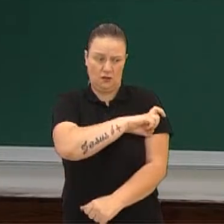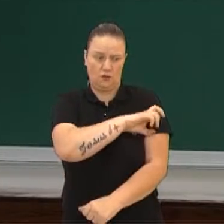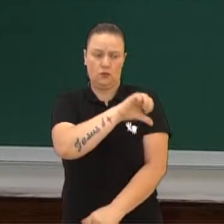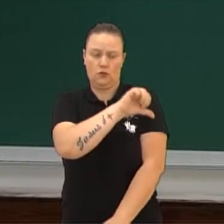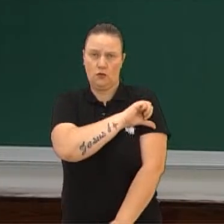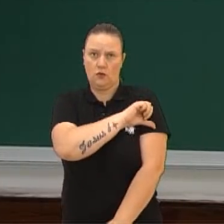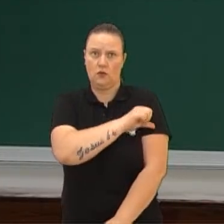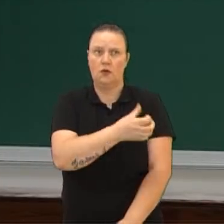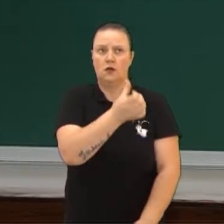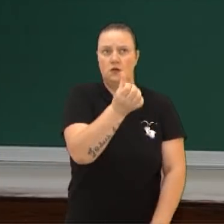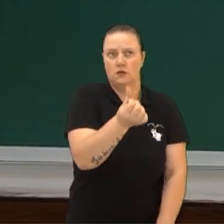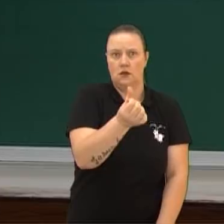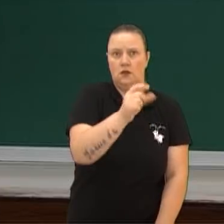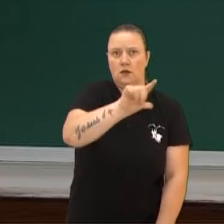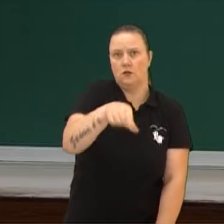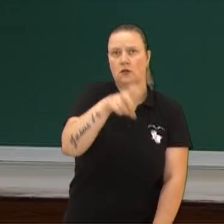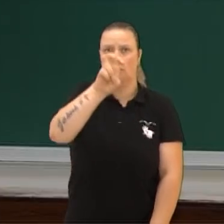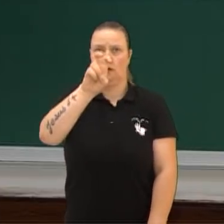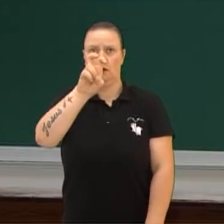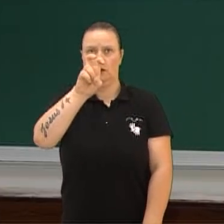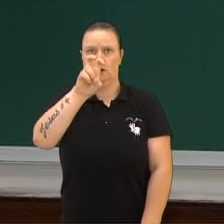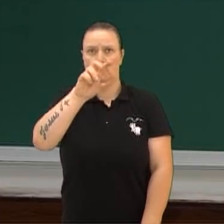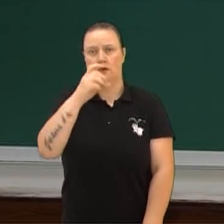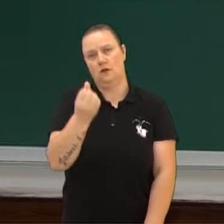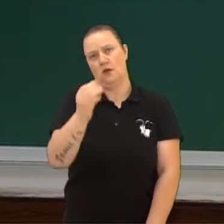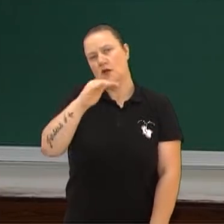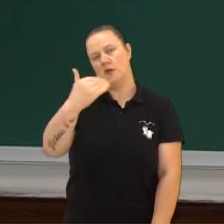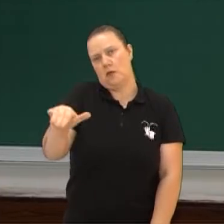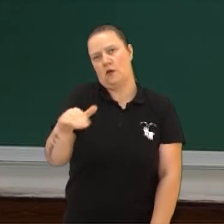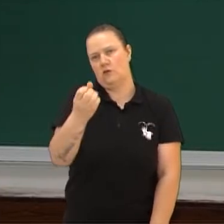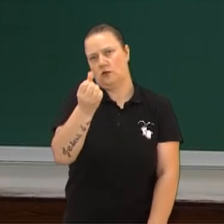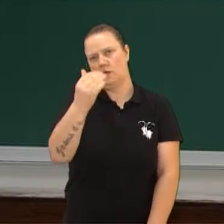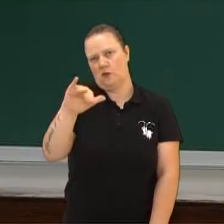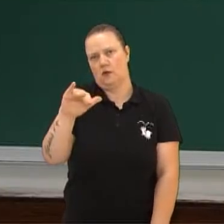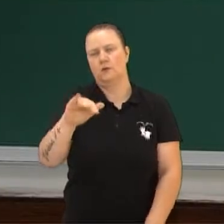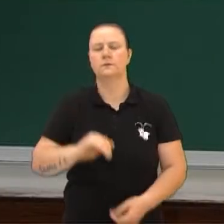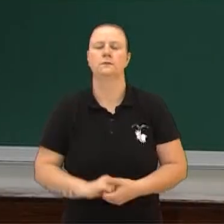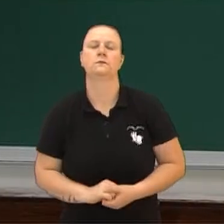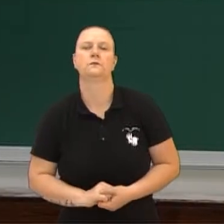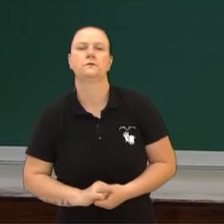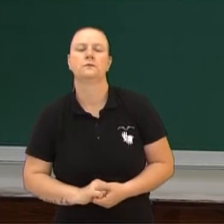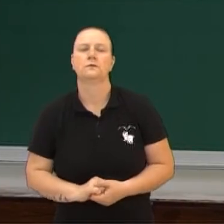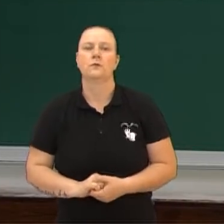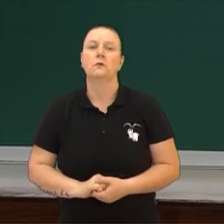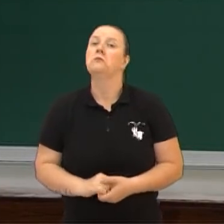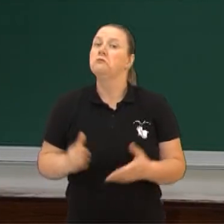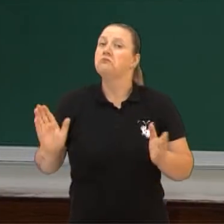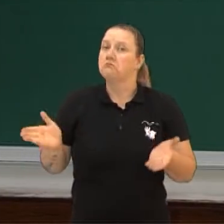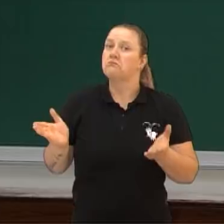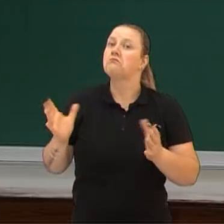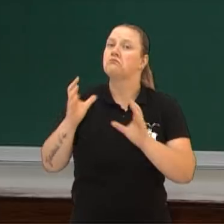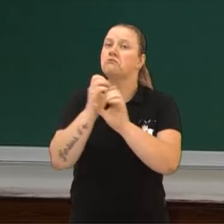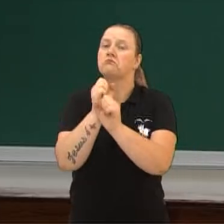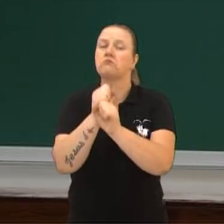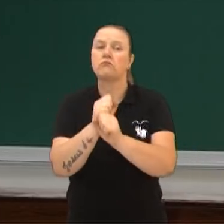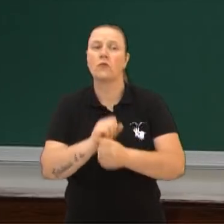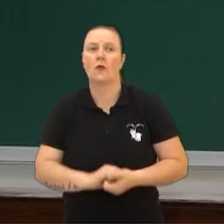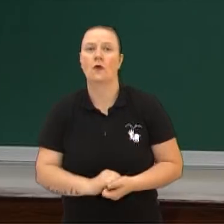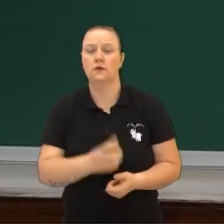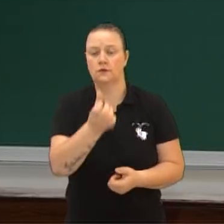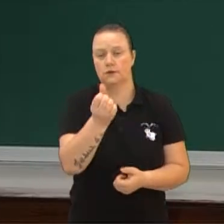é 6,5, né? 6,5, né? Nós falamos, tirei 6,5, né, professora? Não é isso? Então,